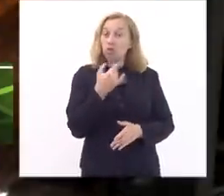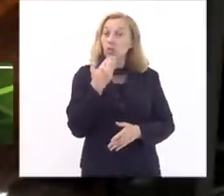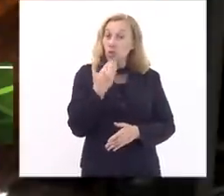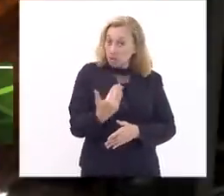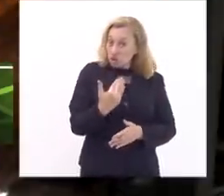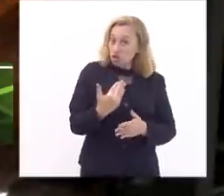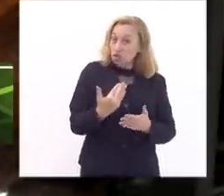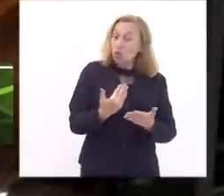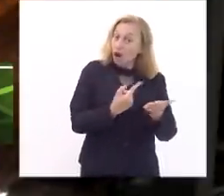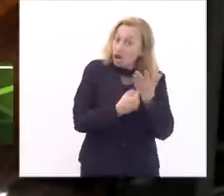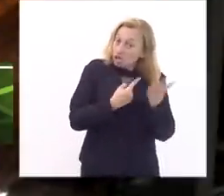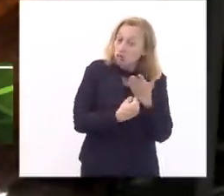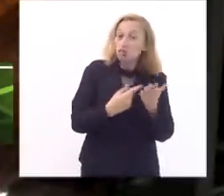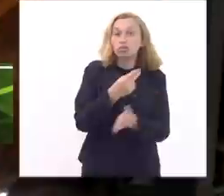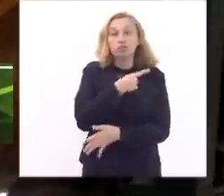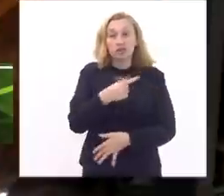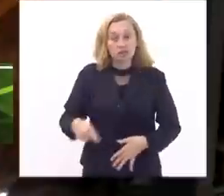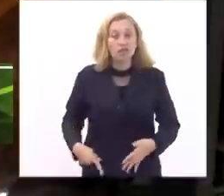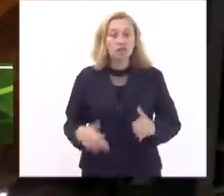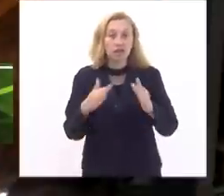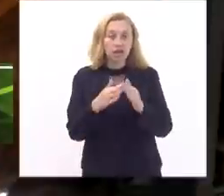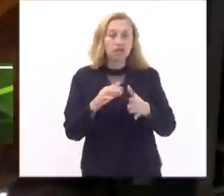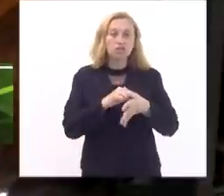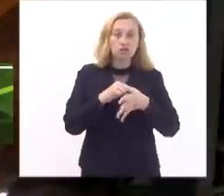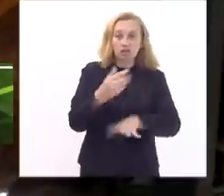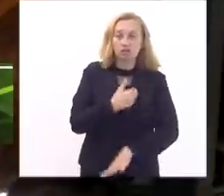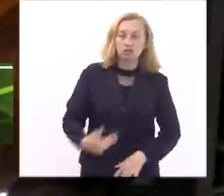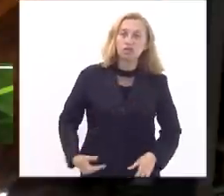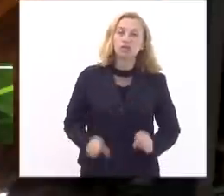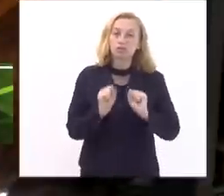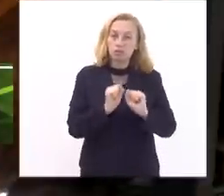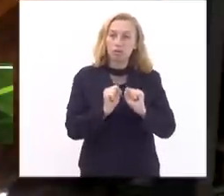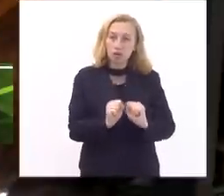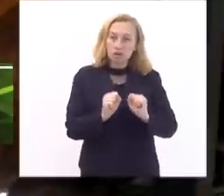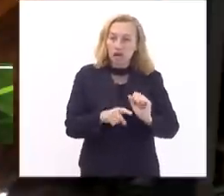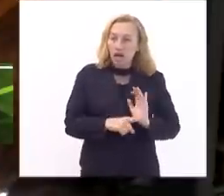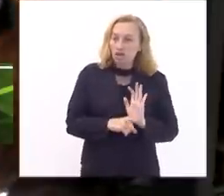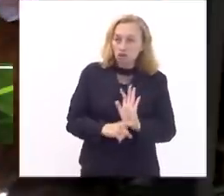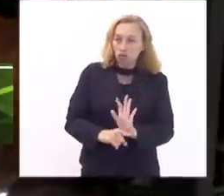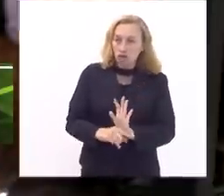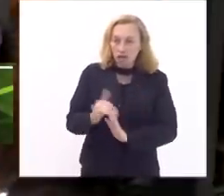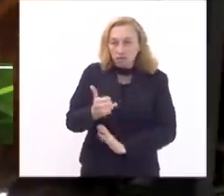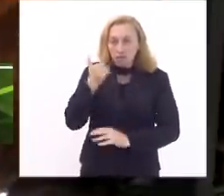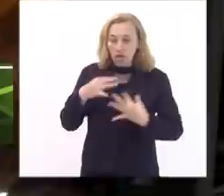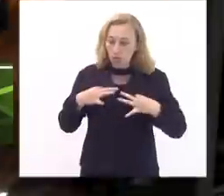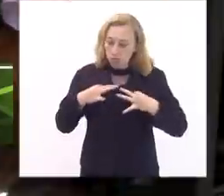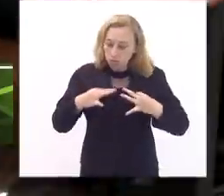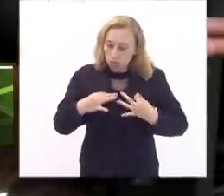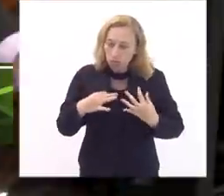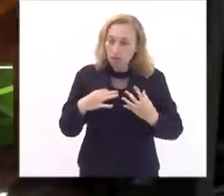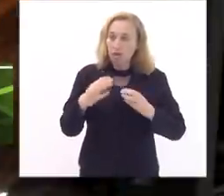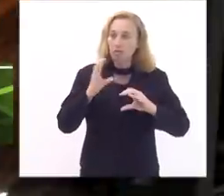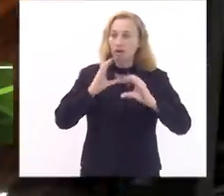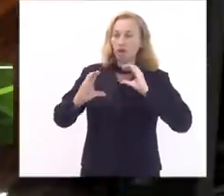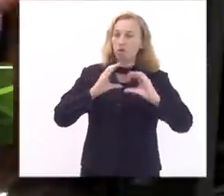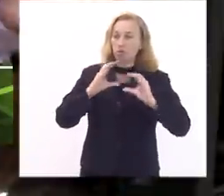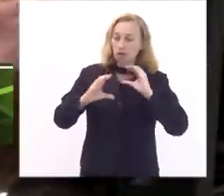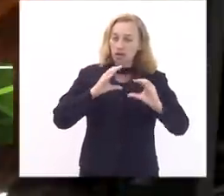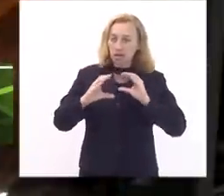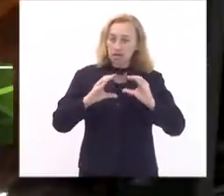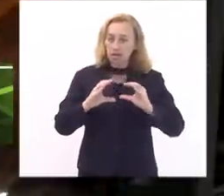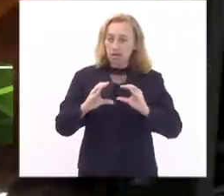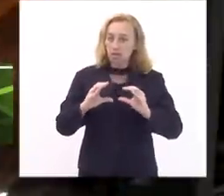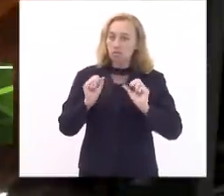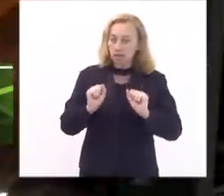pedindo ajuda ao presidente da casa e ao líder do governo que possa fazer os contatos. Eu me coloco à disposição para mediar o que for necessário mediar na relação